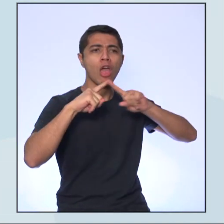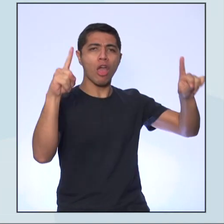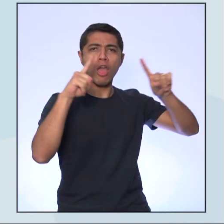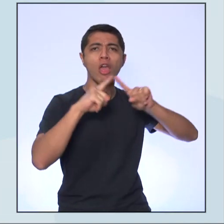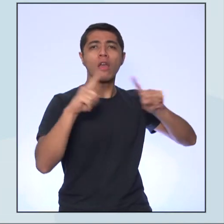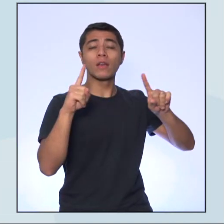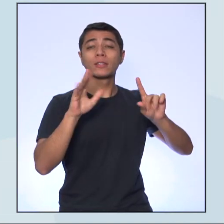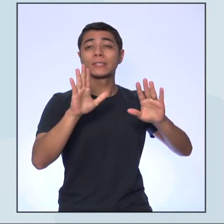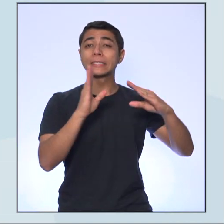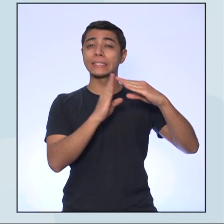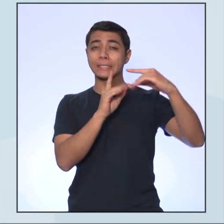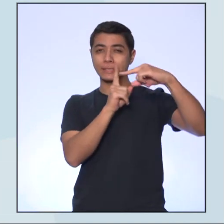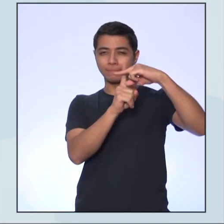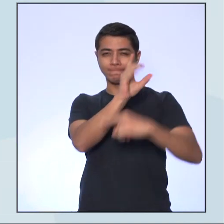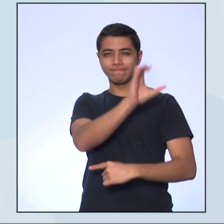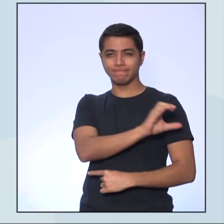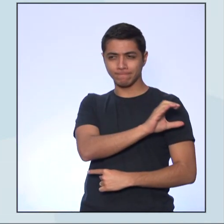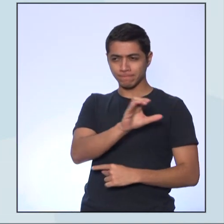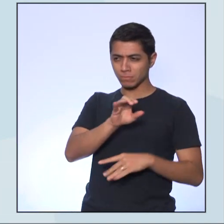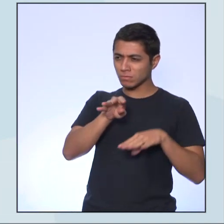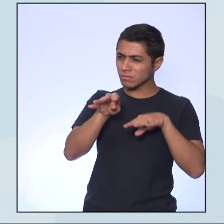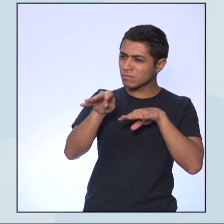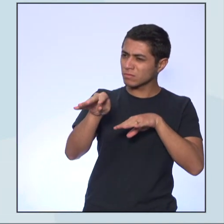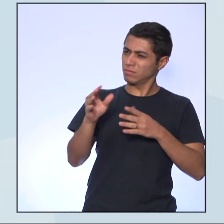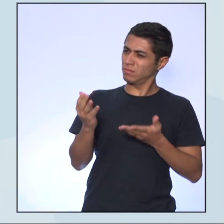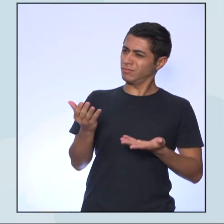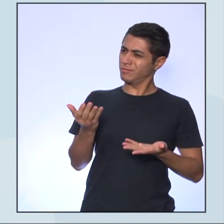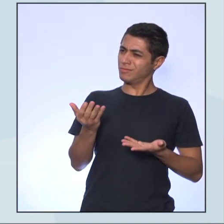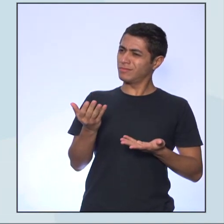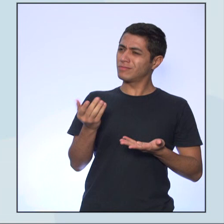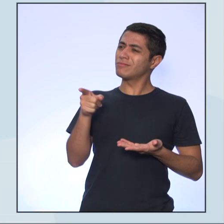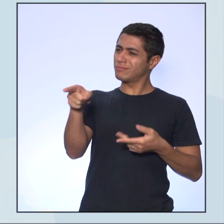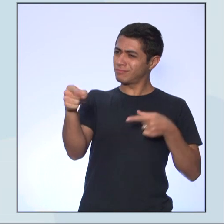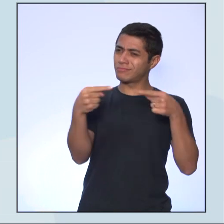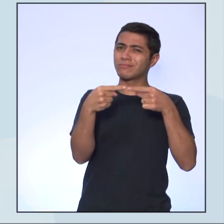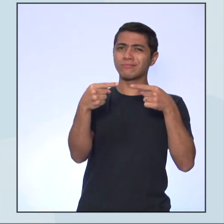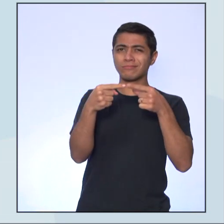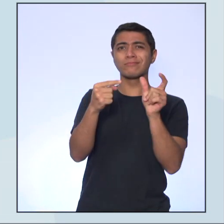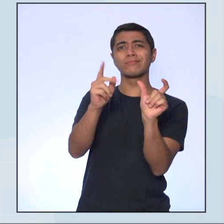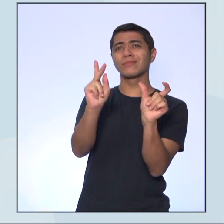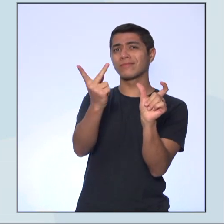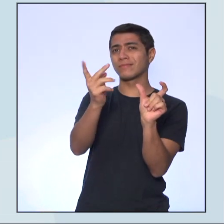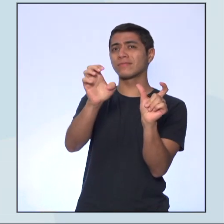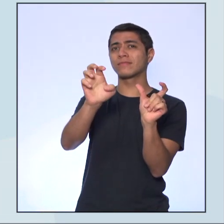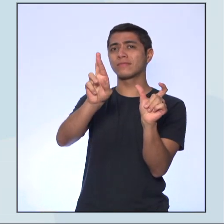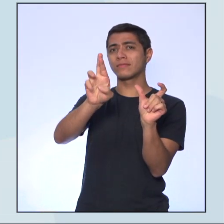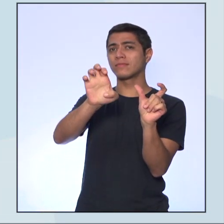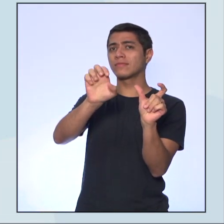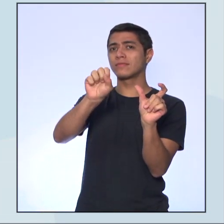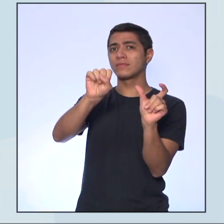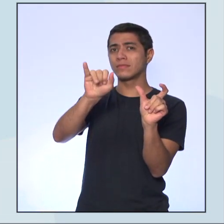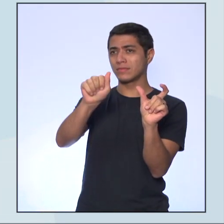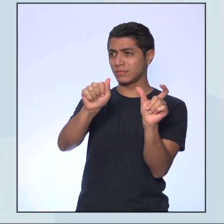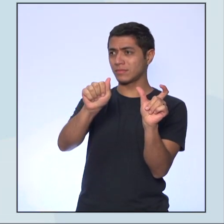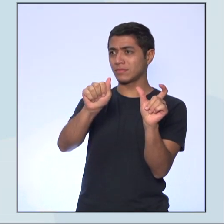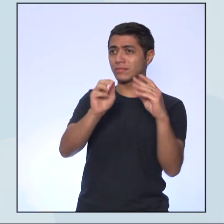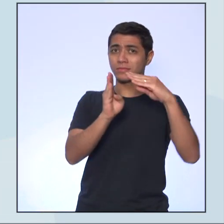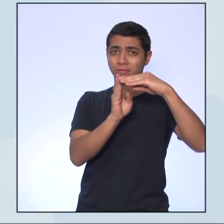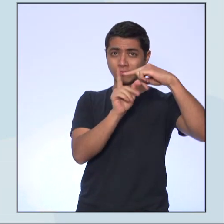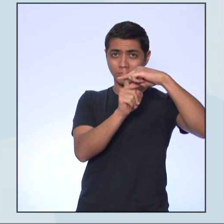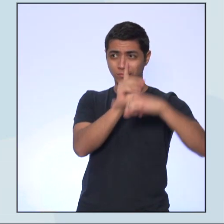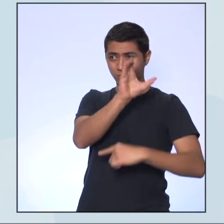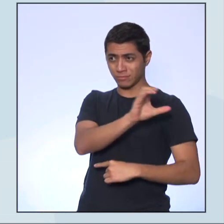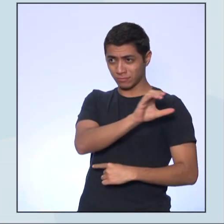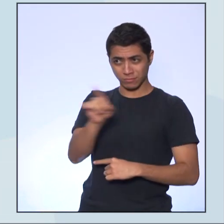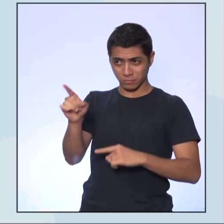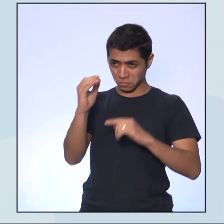crime de heresia. Você ir contra a doutrina católica era uma heresia, tá? Nem por isso esses membros